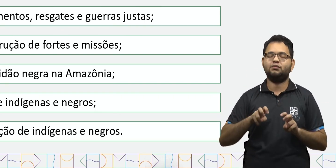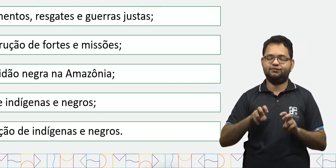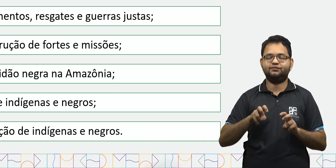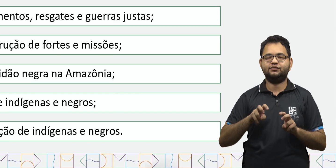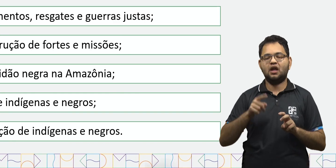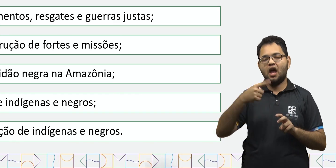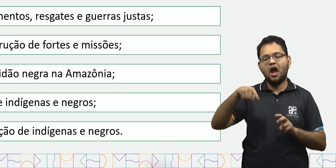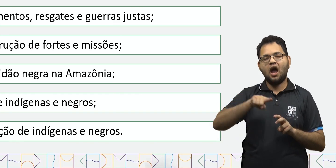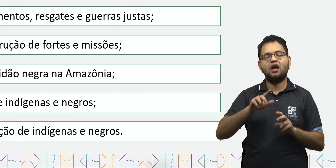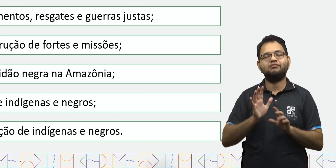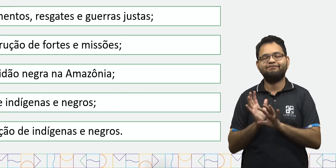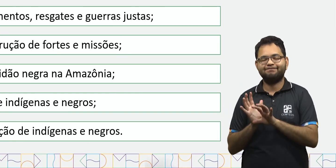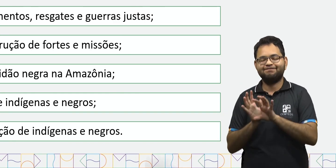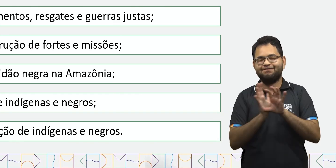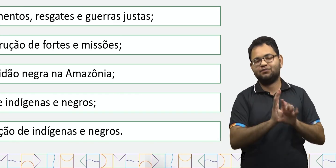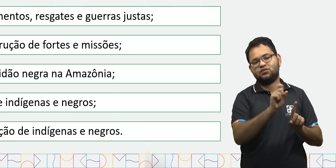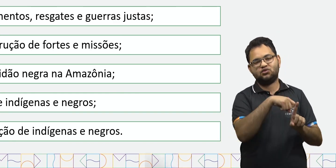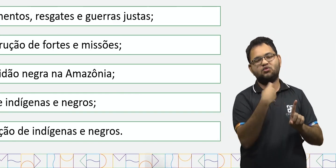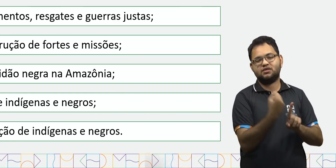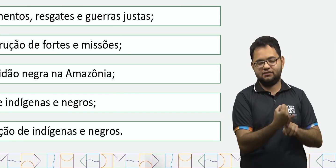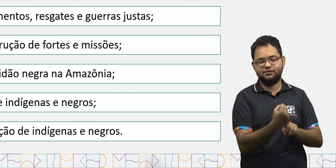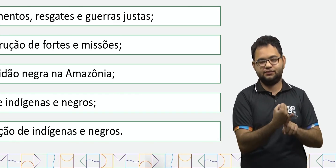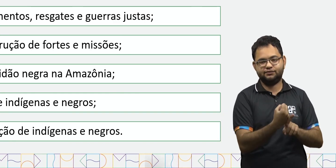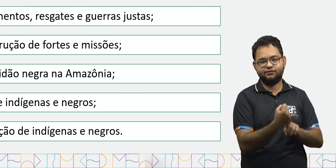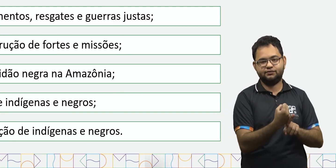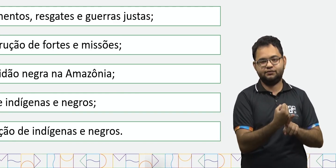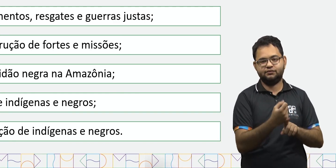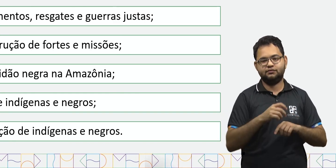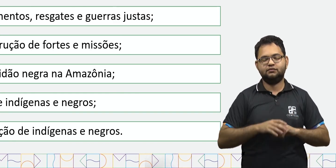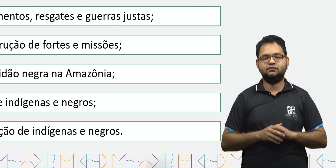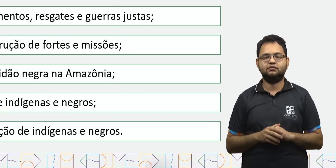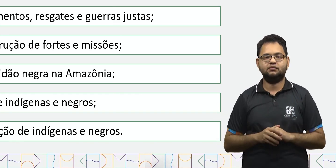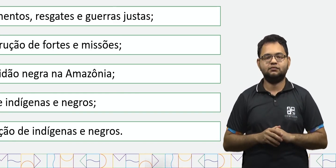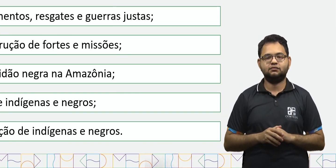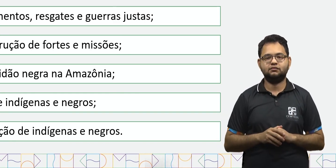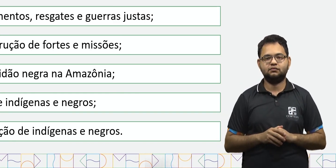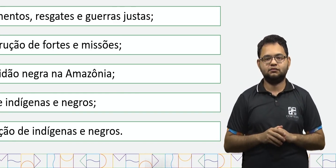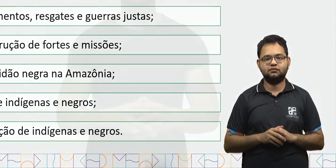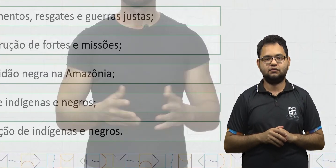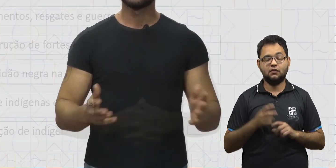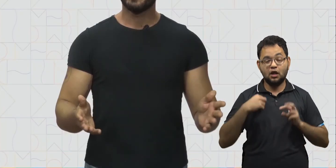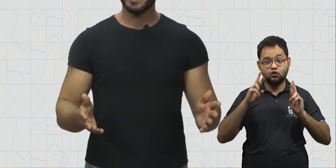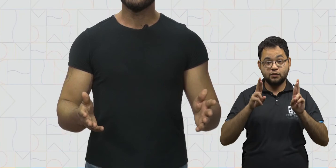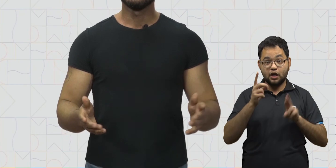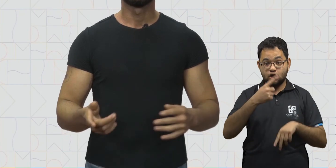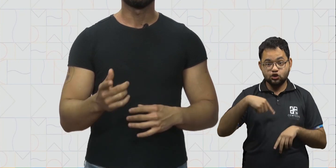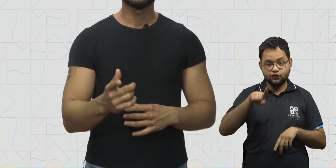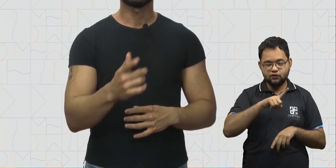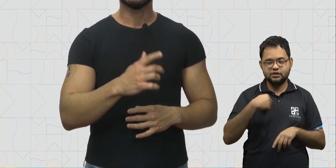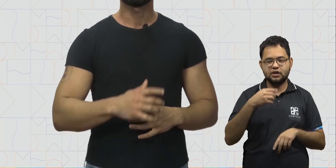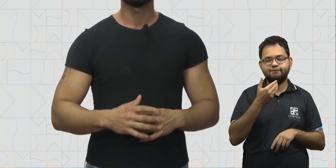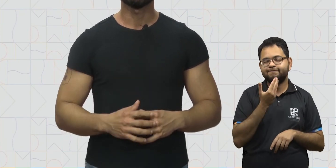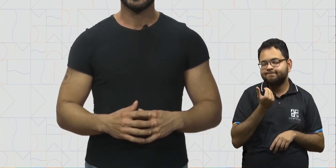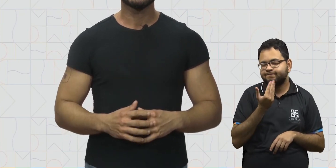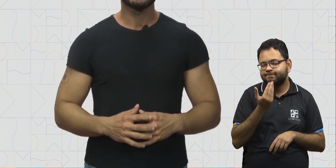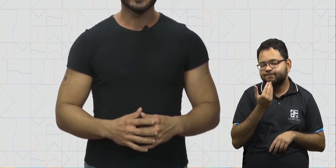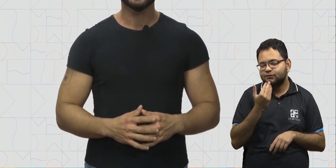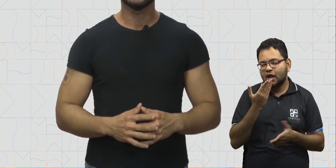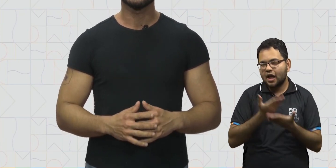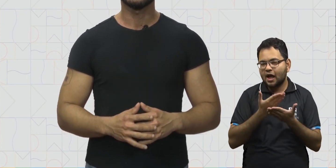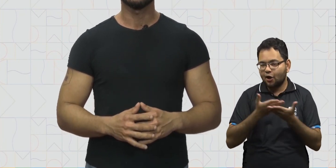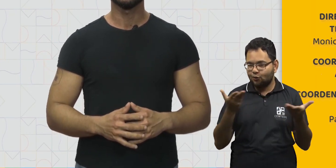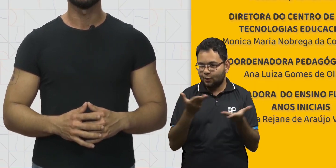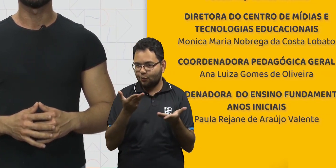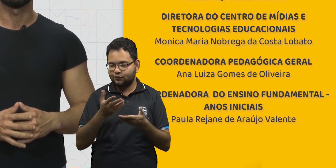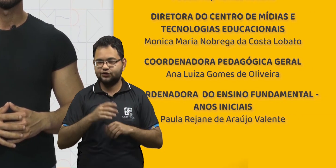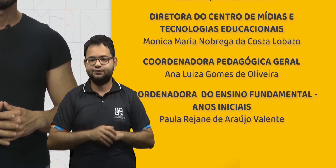marginalização que esses povos sofreram ao longo de toda a ocupação da nossa região amazônica. Espero que você tenha aprendido bastante com a